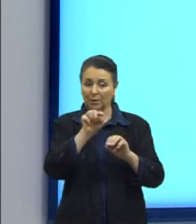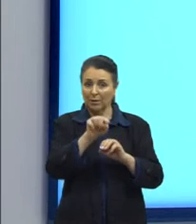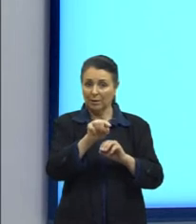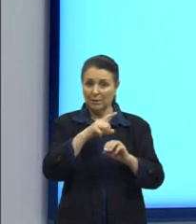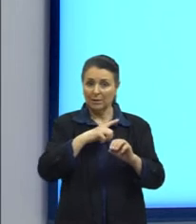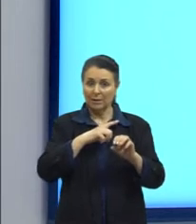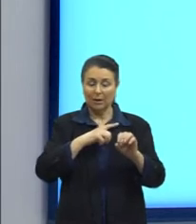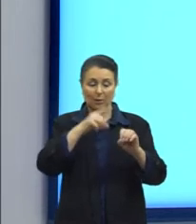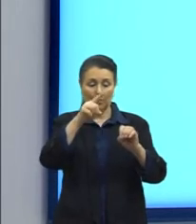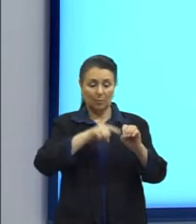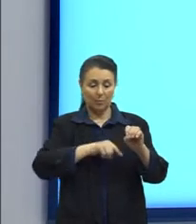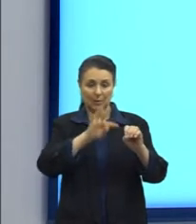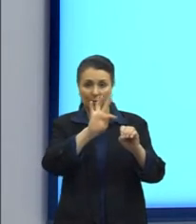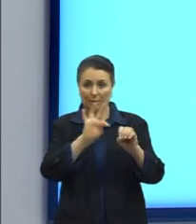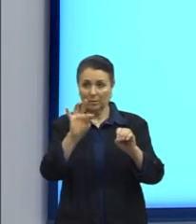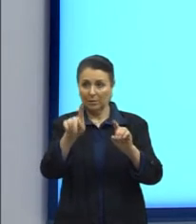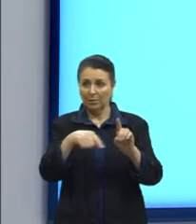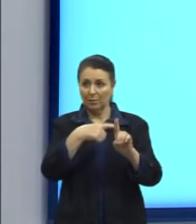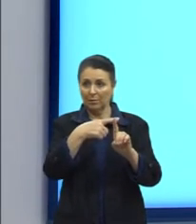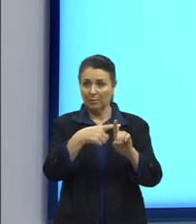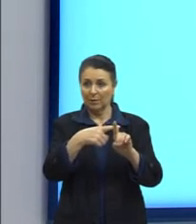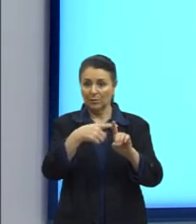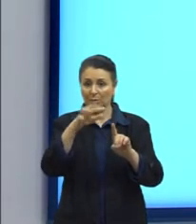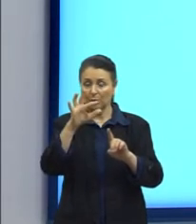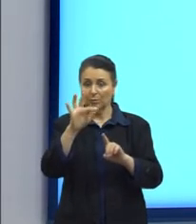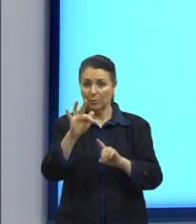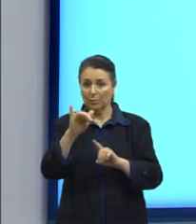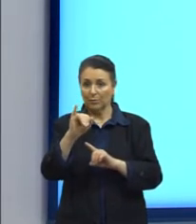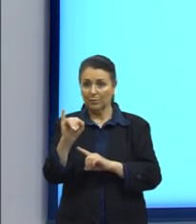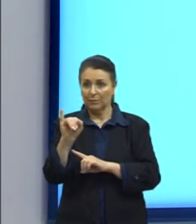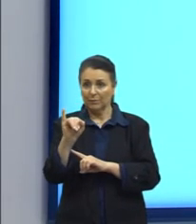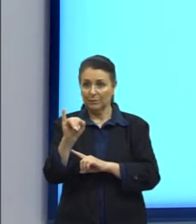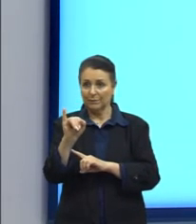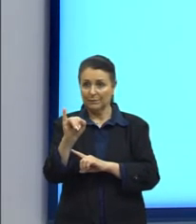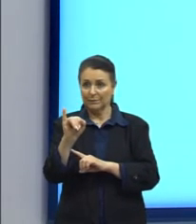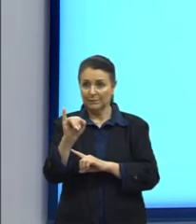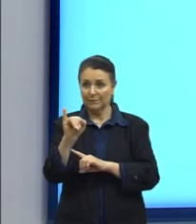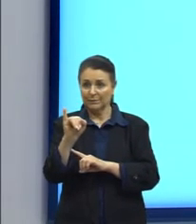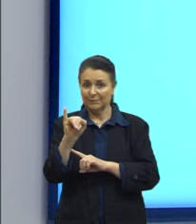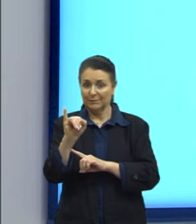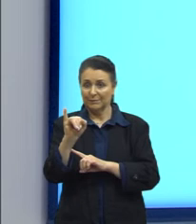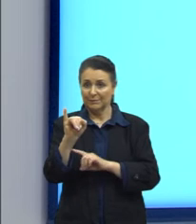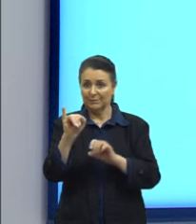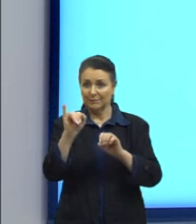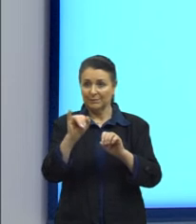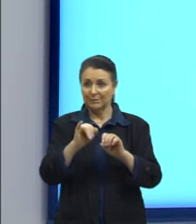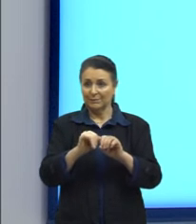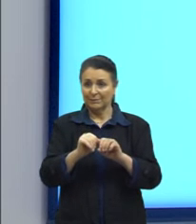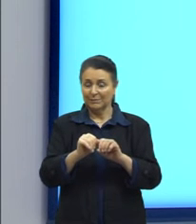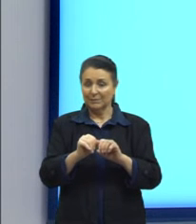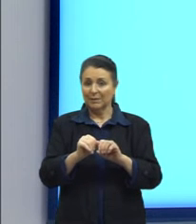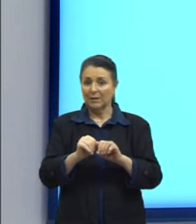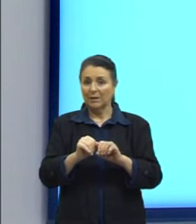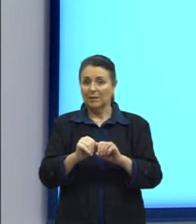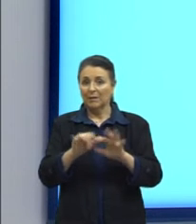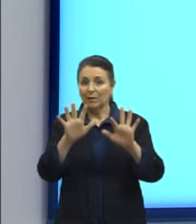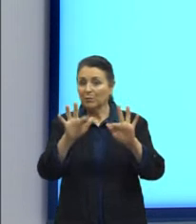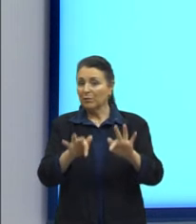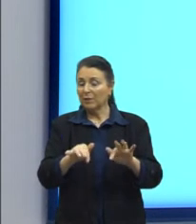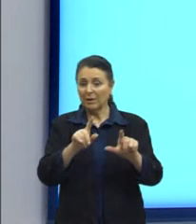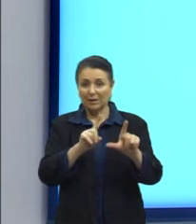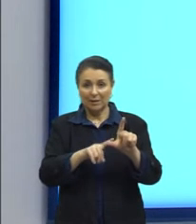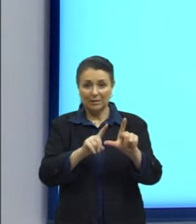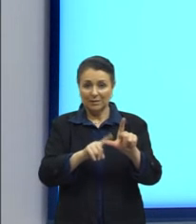Ômega T mas fi o nome dessa letra que é fi Então chega no ponto da física que acabam as letras do alfabeto né